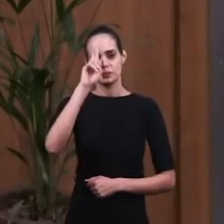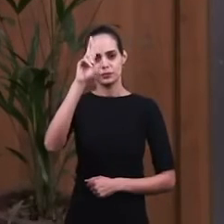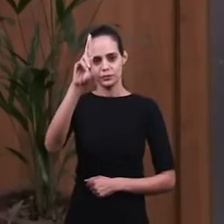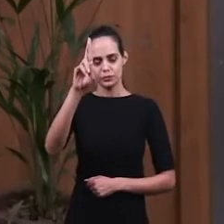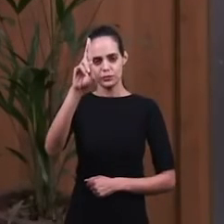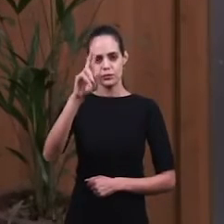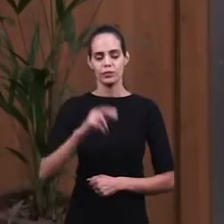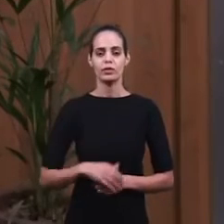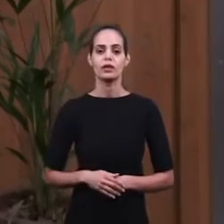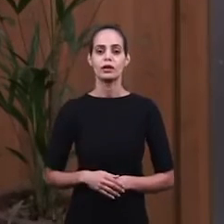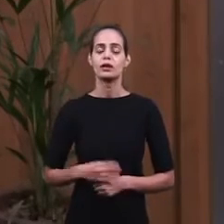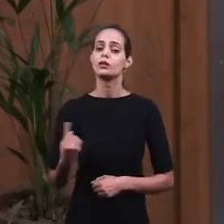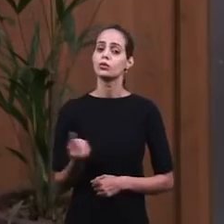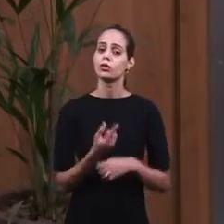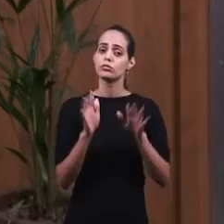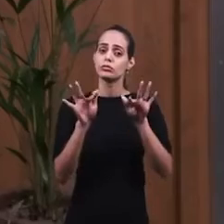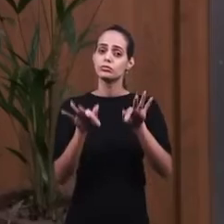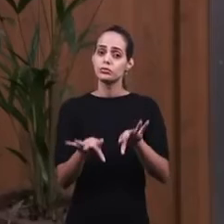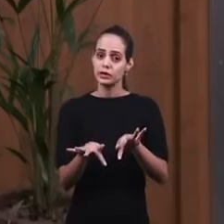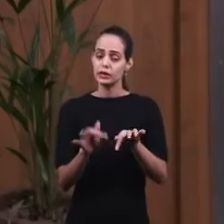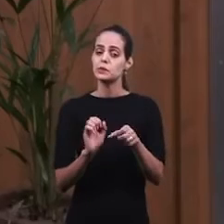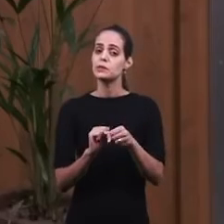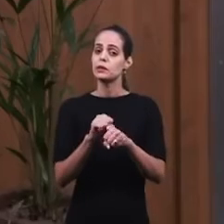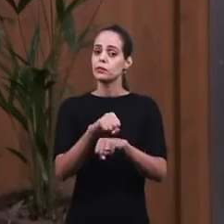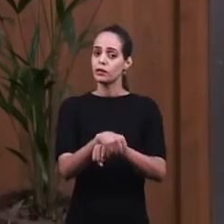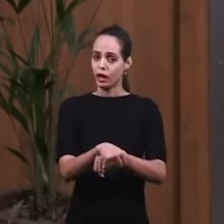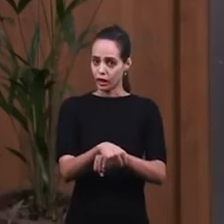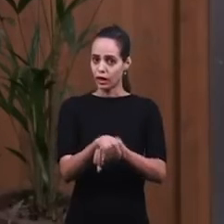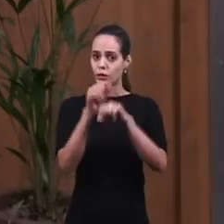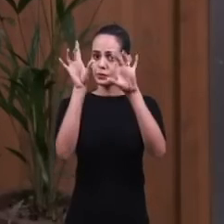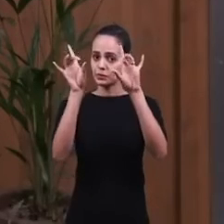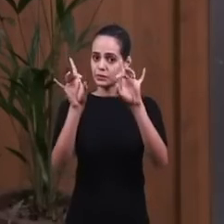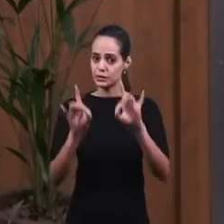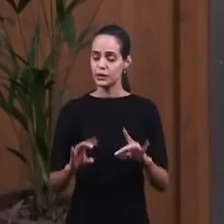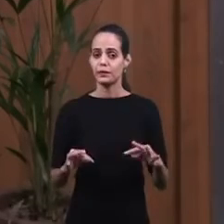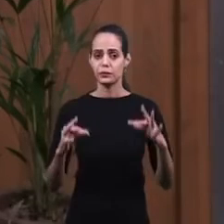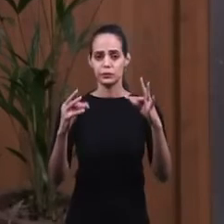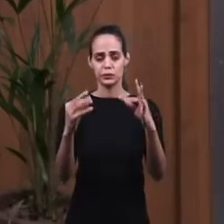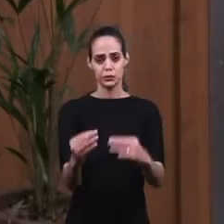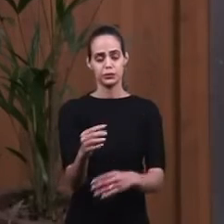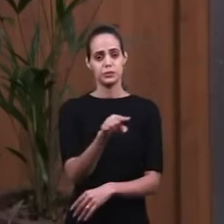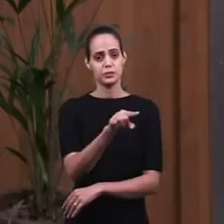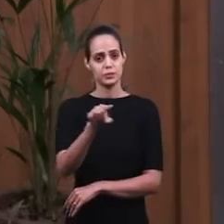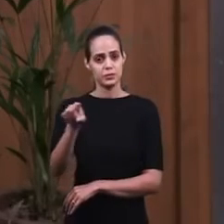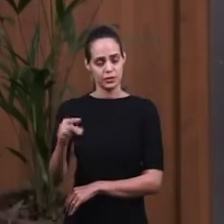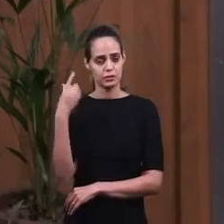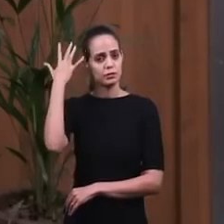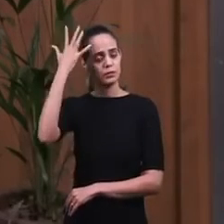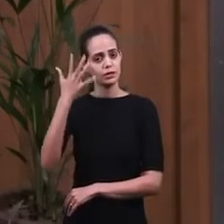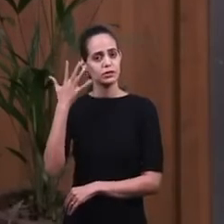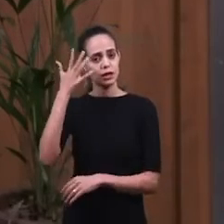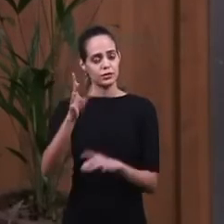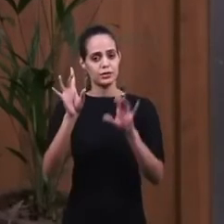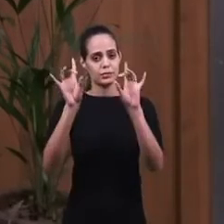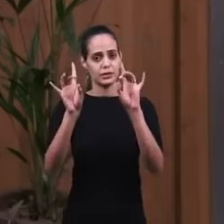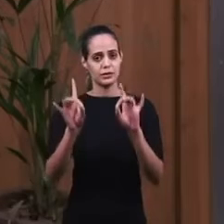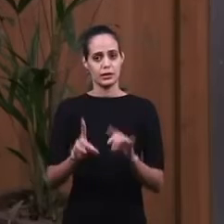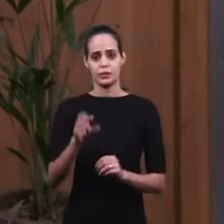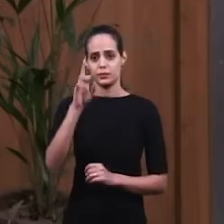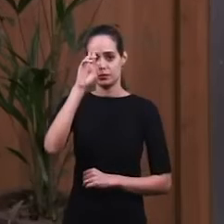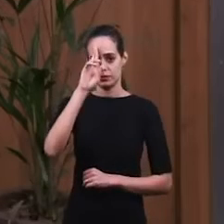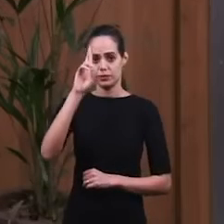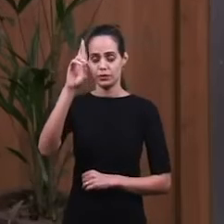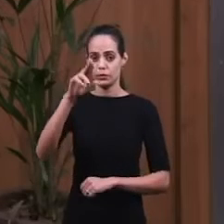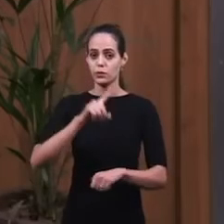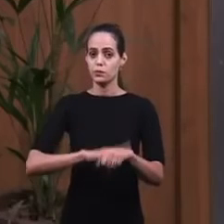estamos chegando ao fim deste encontro especial, onde todos puderem ouvir uma palavra da parte do Senhor sobre